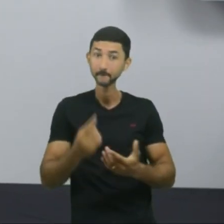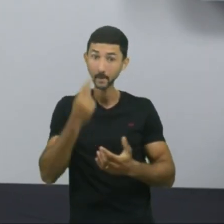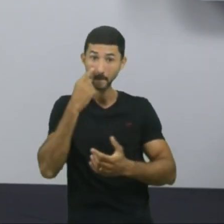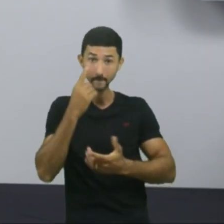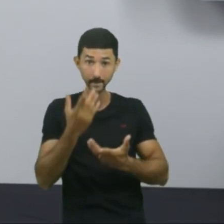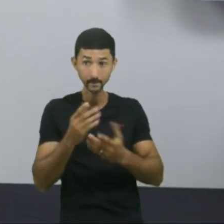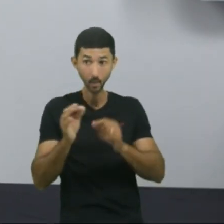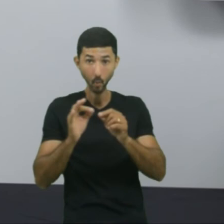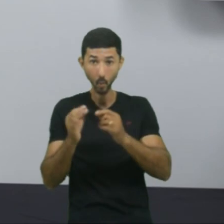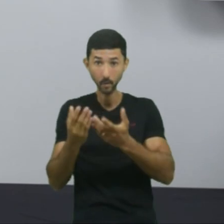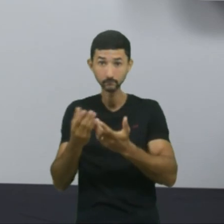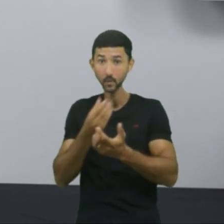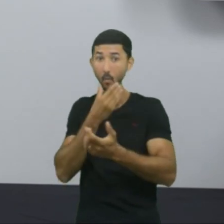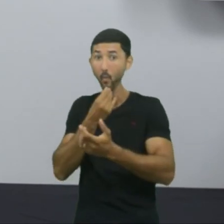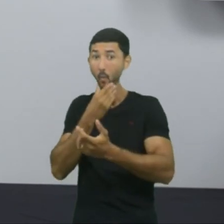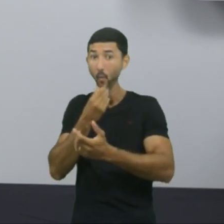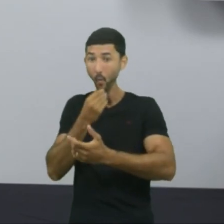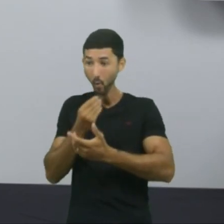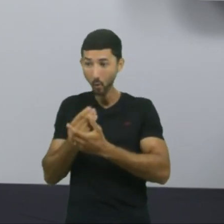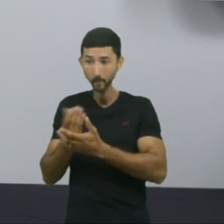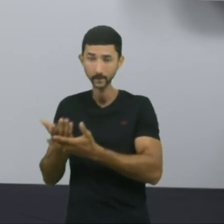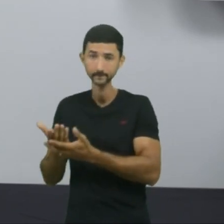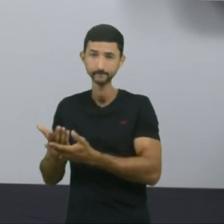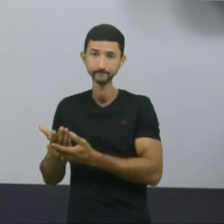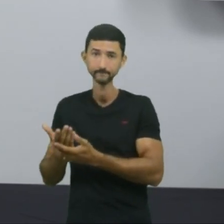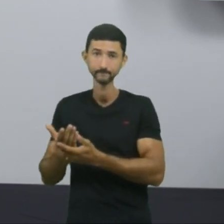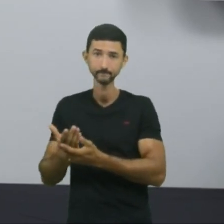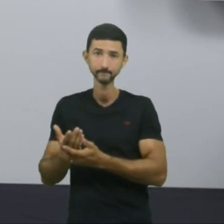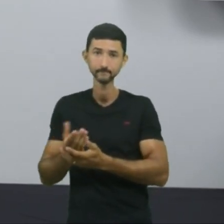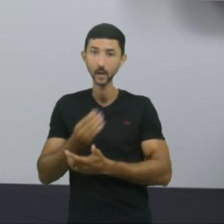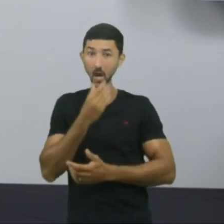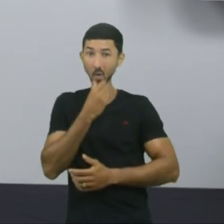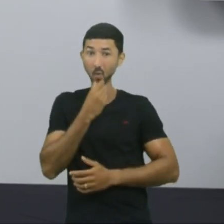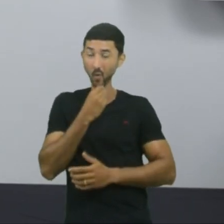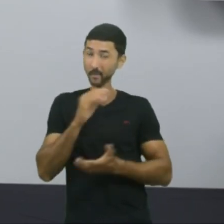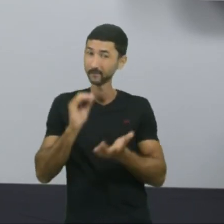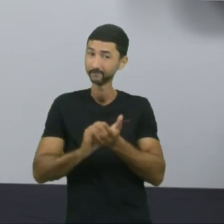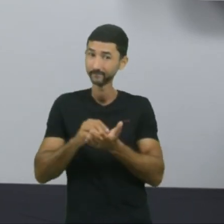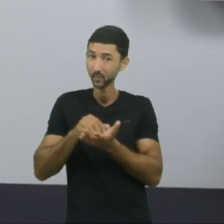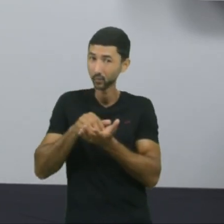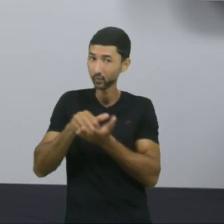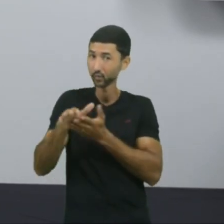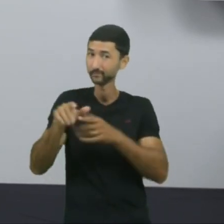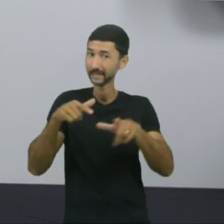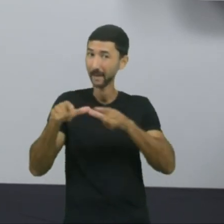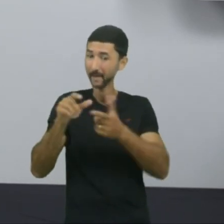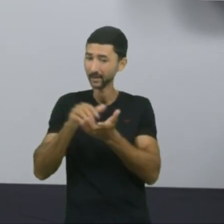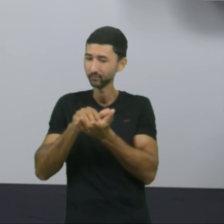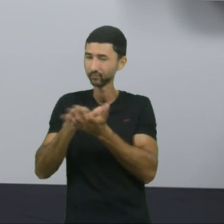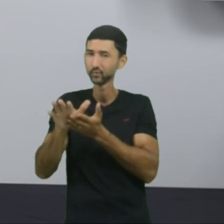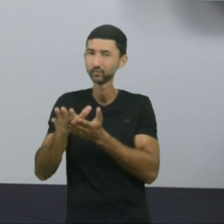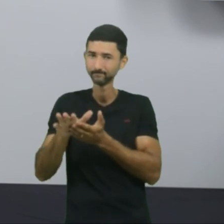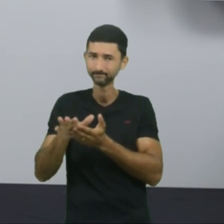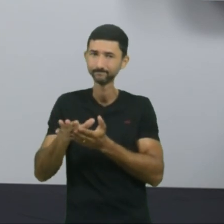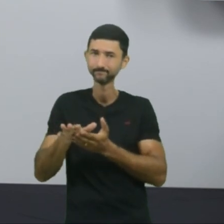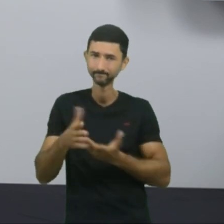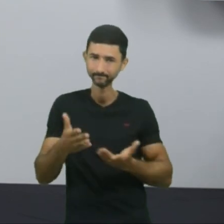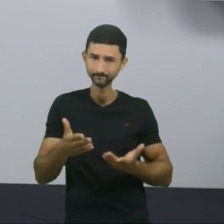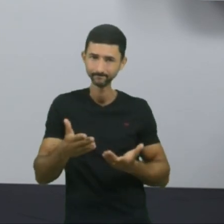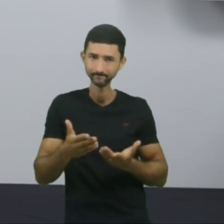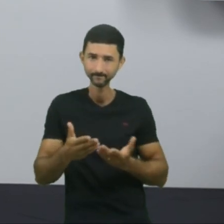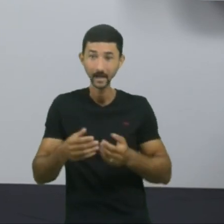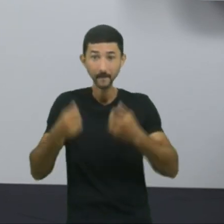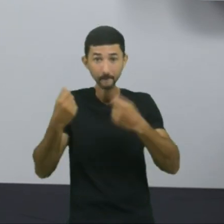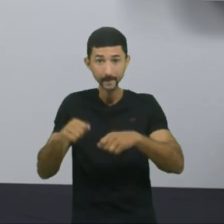Observem a situação que Pedro passou. Pedro ficou desempregado por conta da crise e